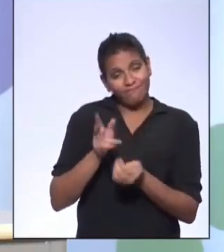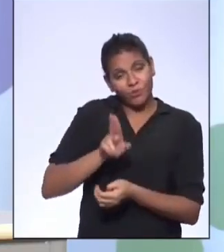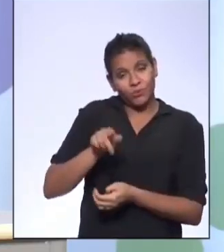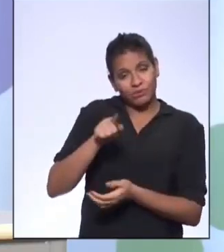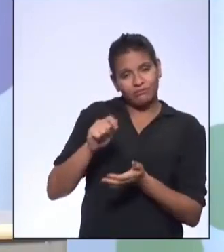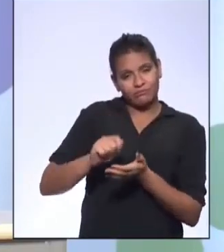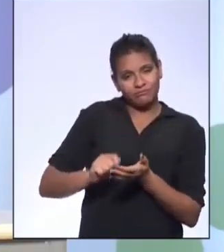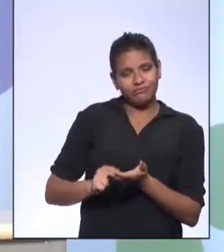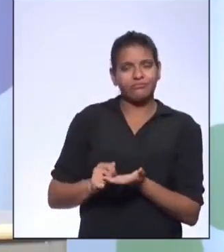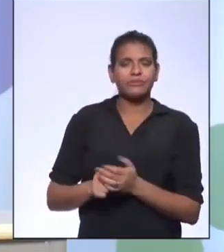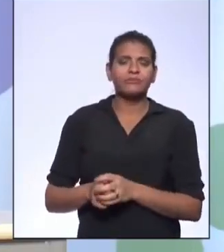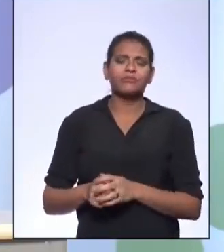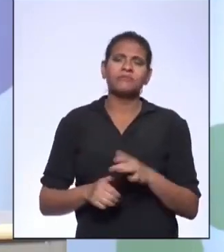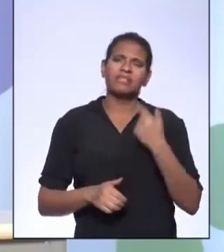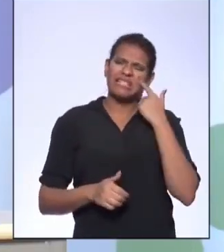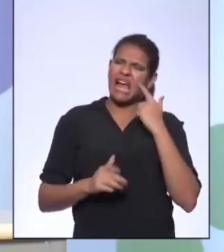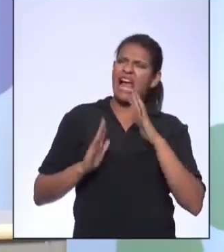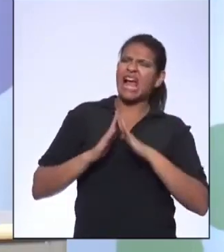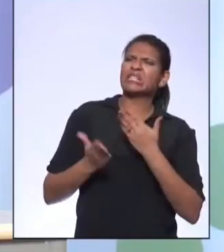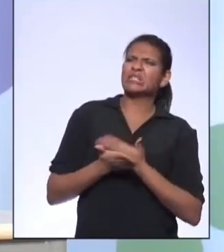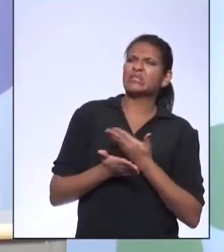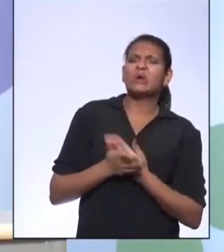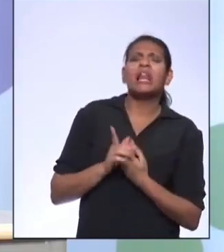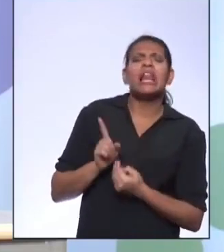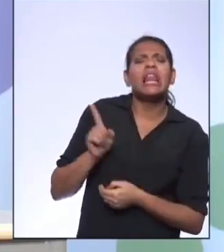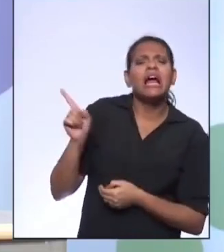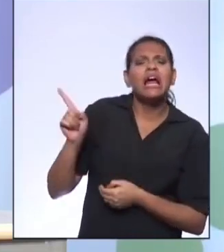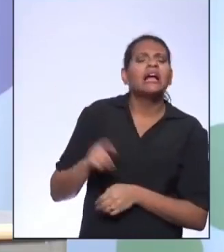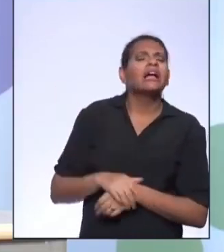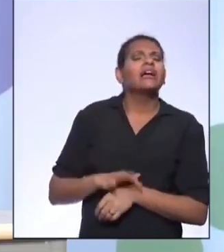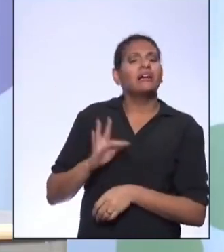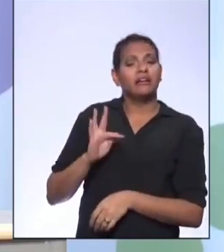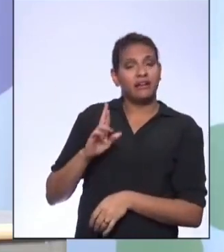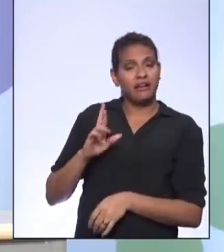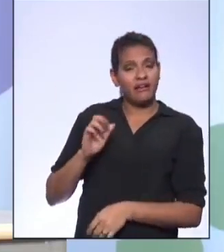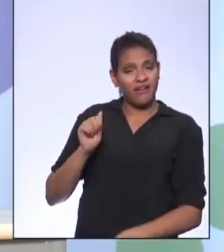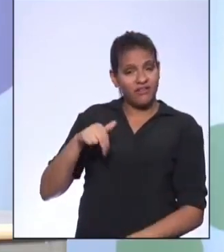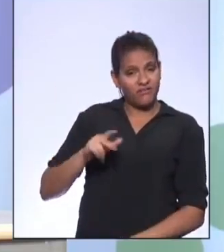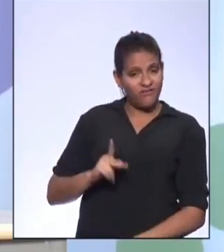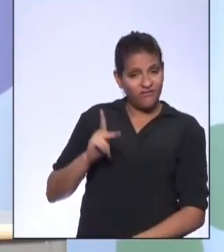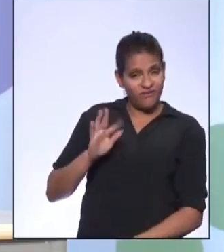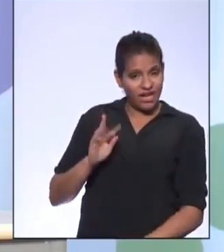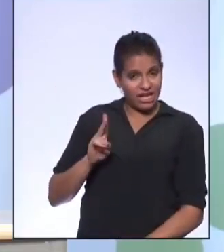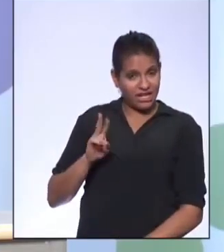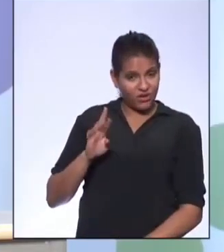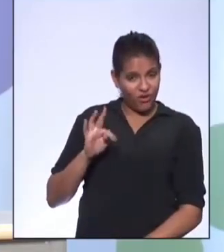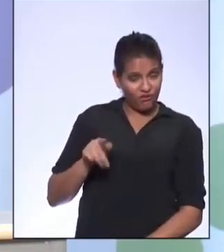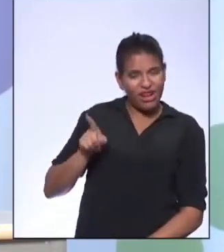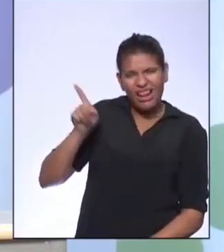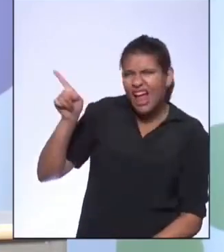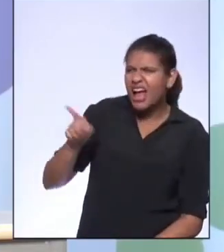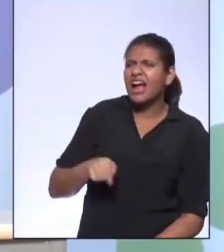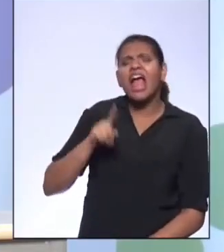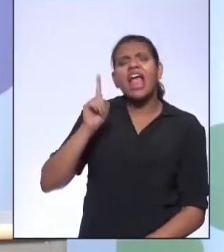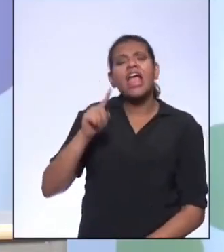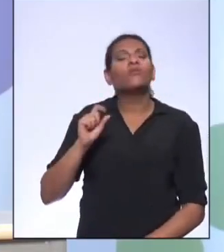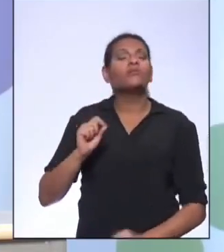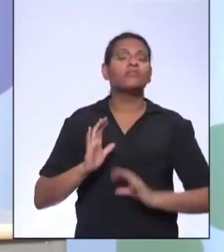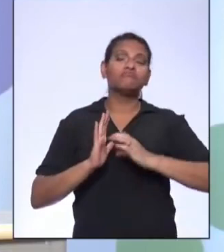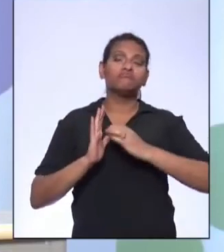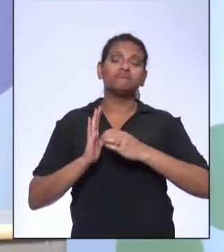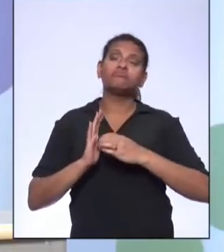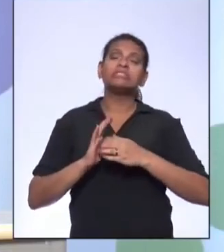falaram, a escola de Frankfurt é uma escola de esquerda. Faz uma crítica ao capitalismo e aponta